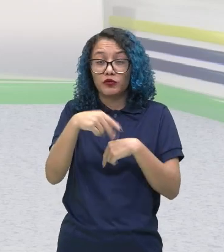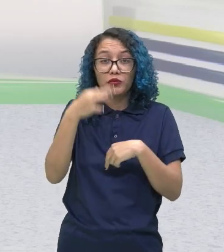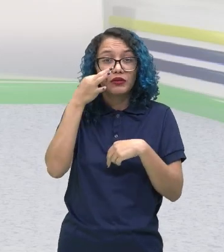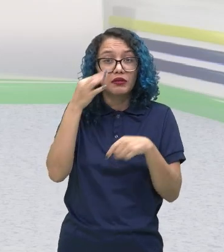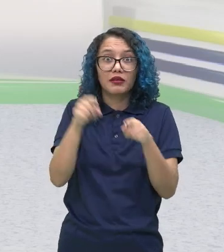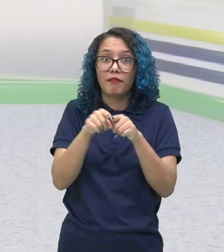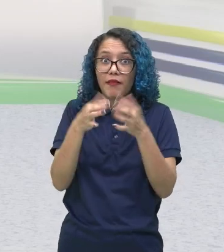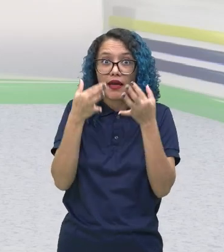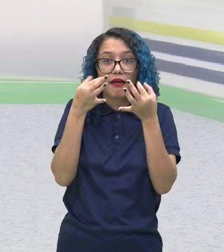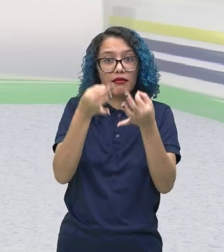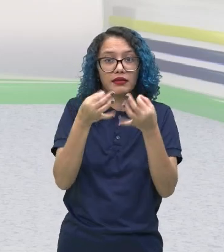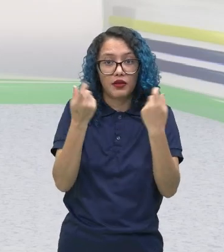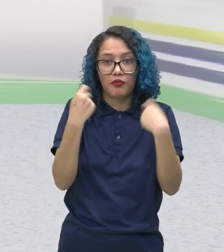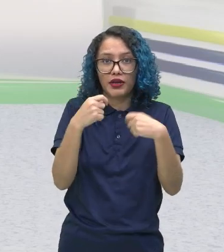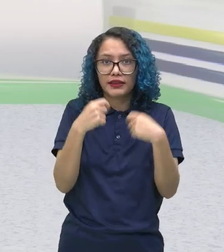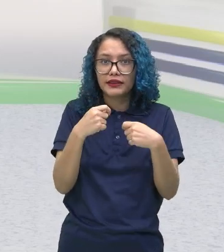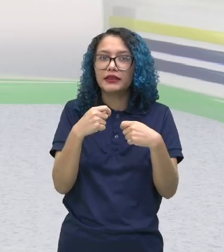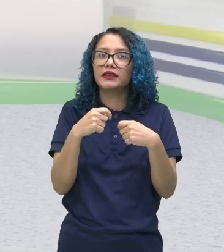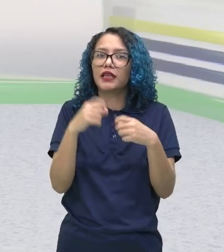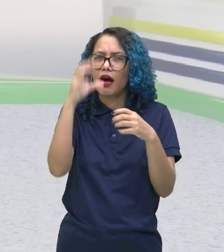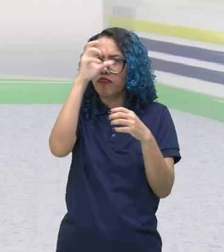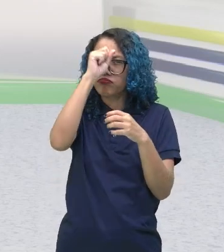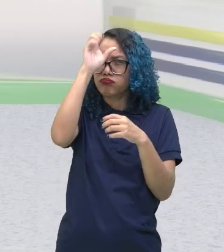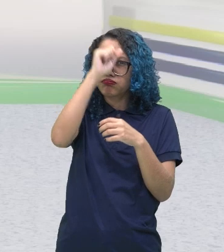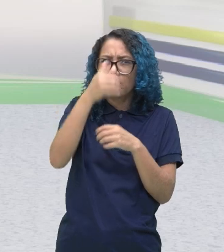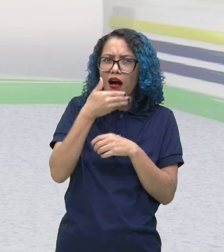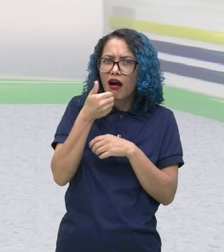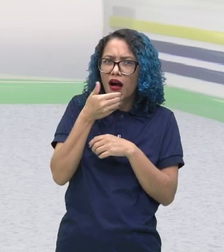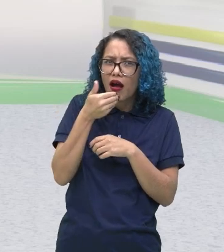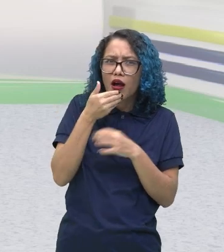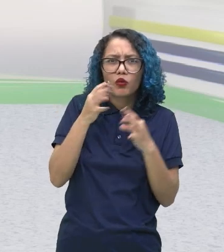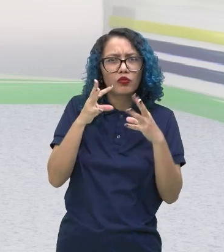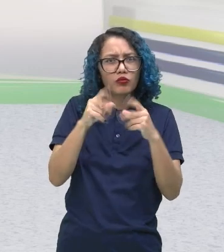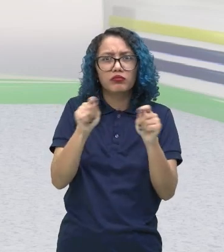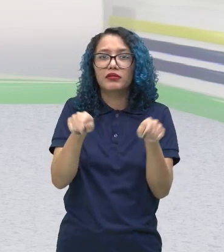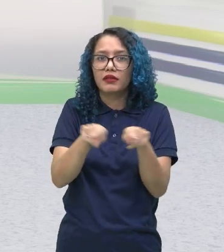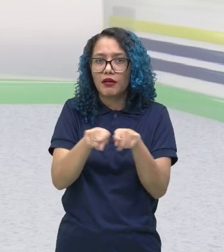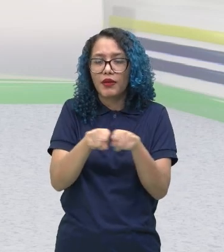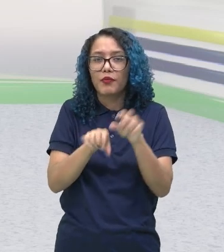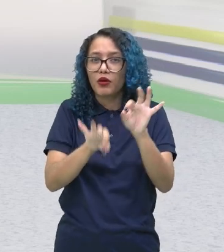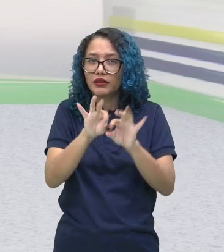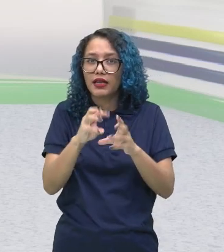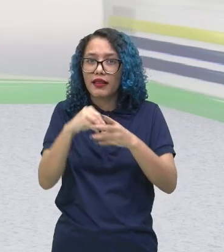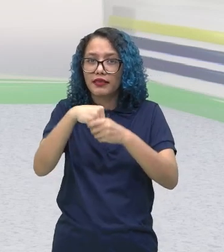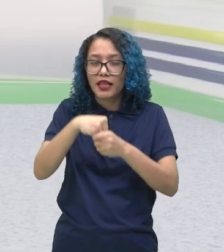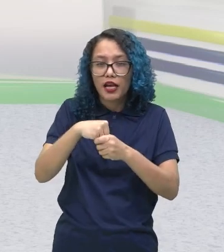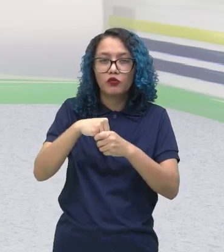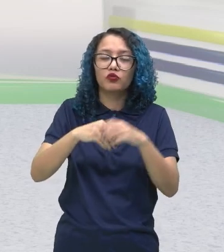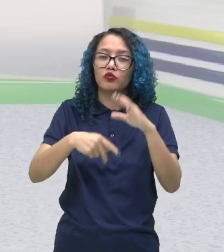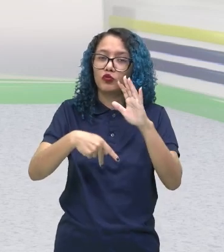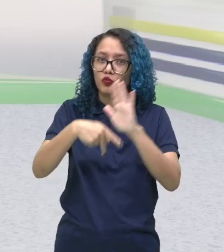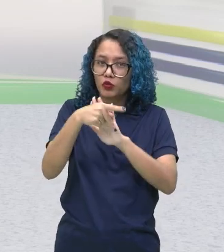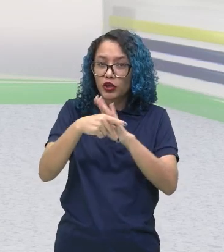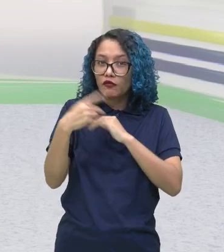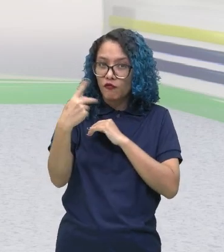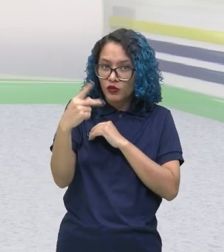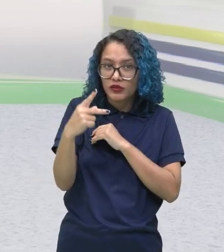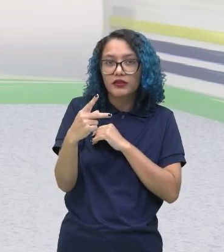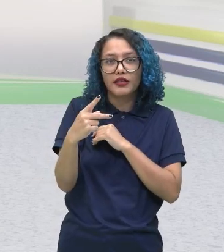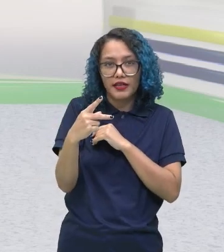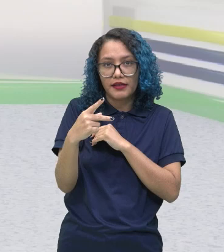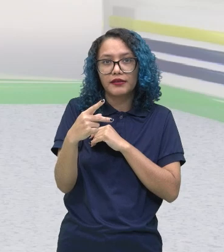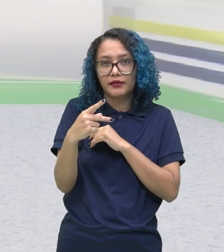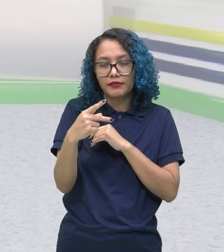dessas informações para poder incluir também no seu planejamento escolar, que é feito em parceria com o nosso professor ministrante. Então, assim, é